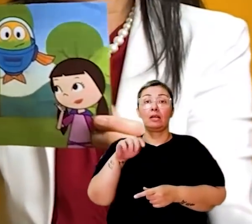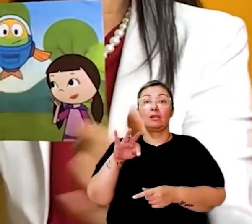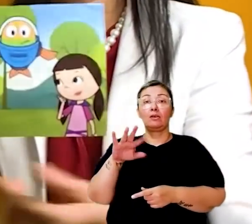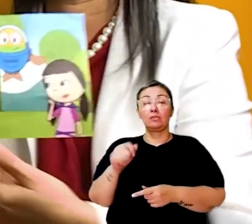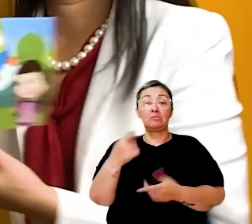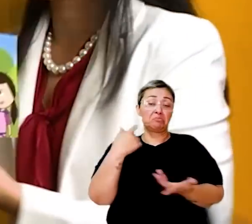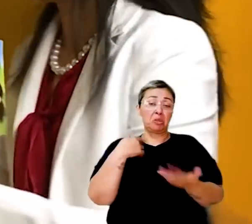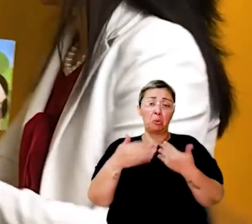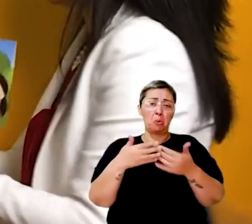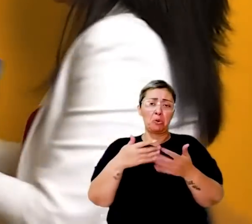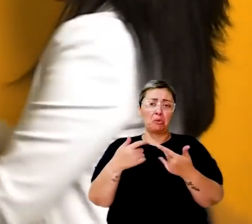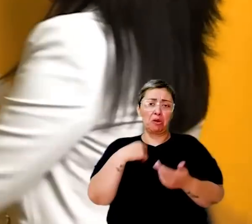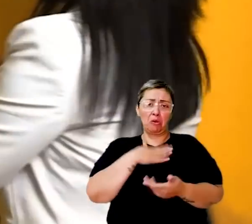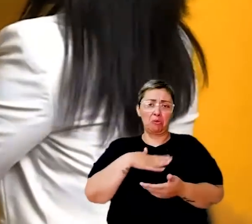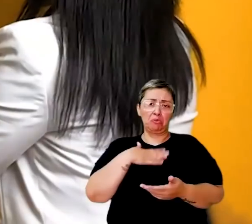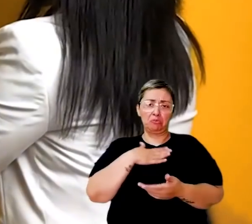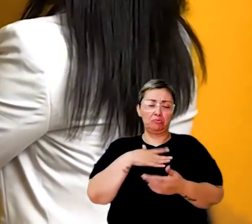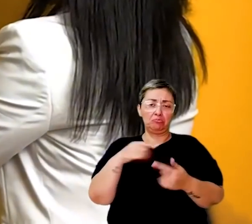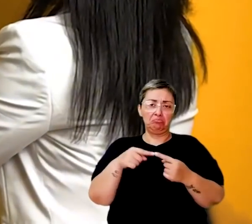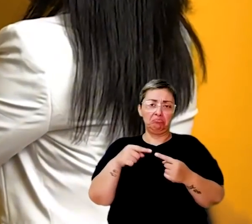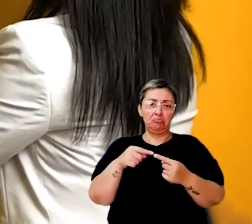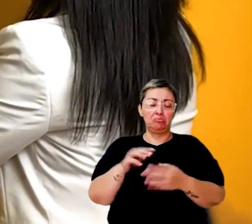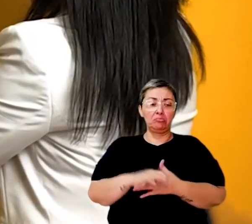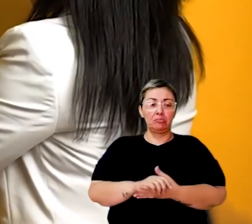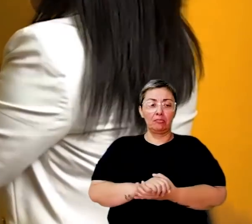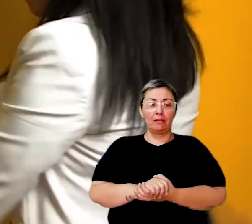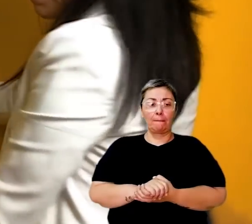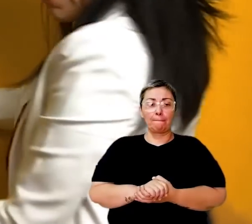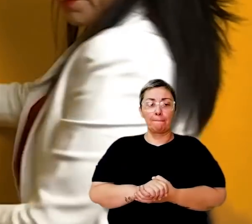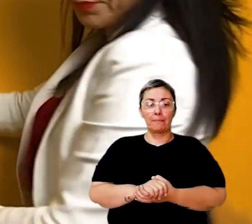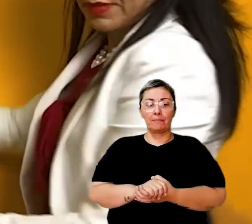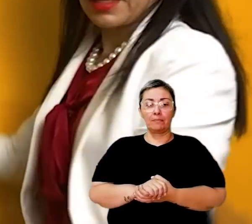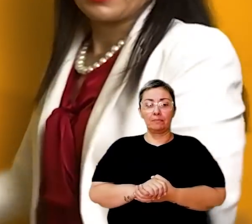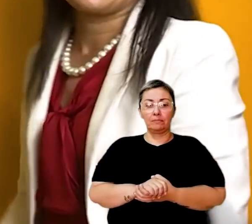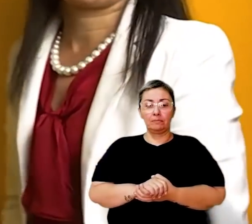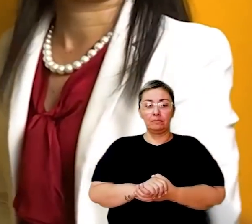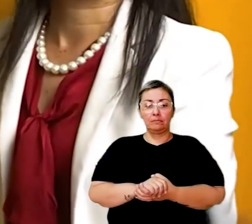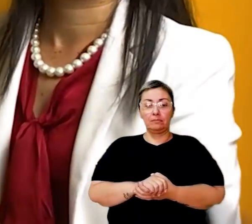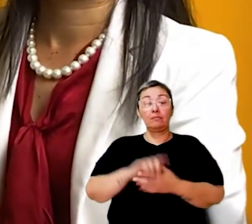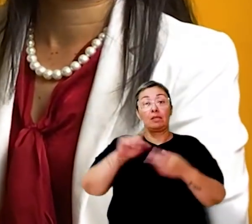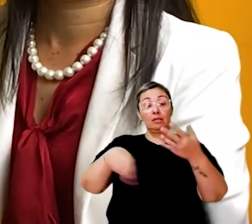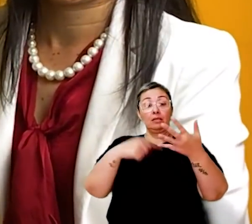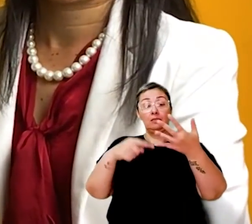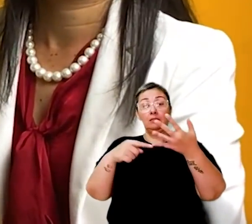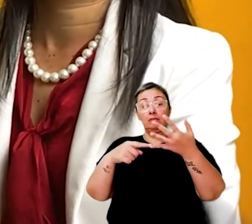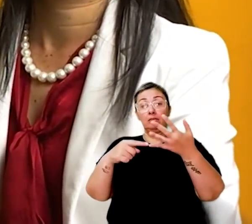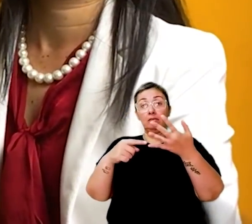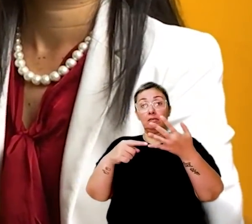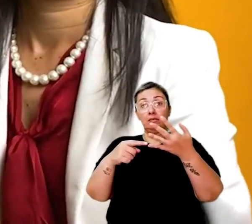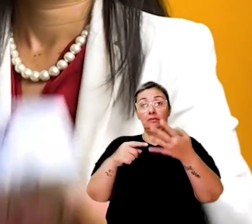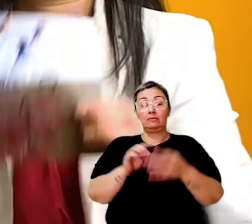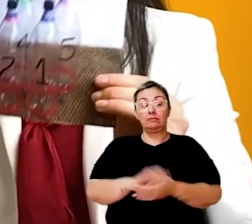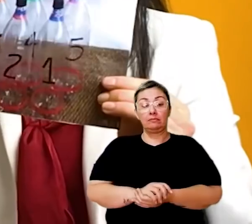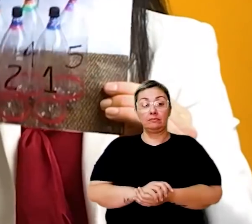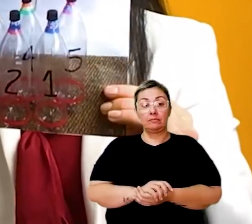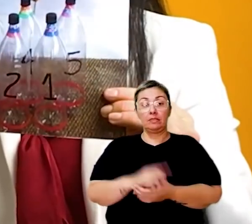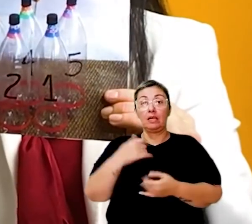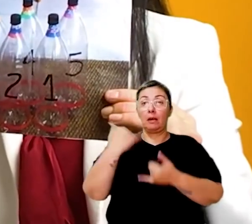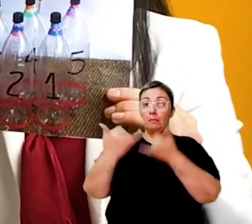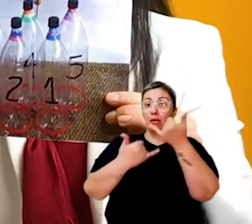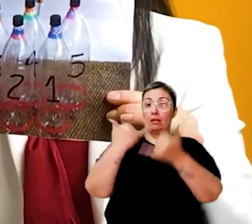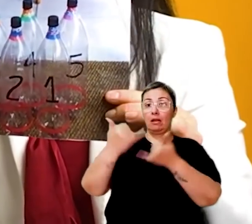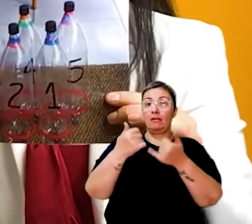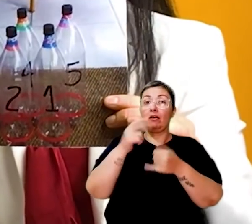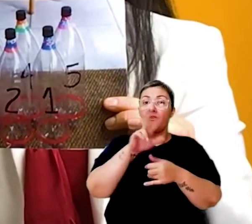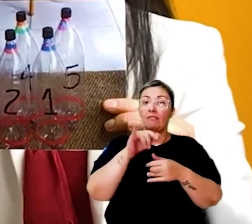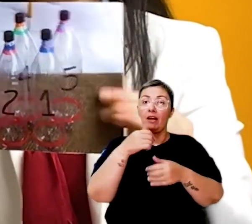desenho que ela goste. Então eu coloco aqui também. E a próxima atividade é uma brincadeira.